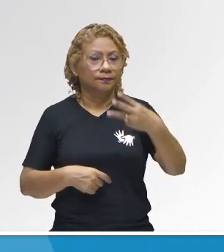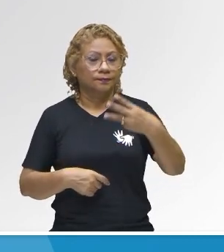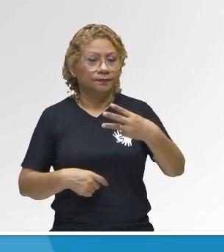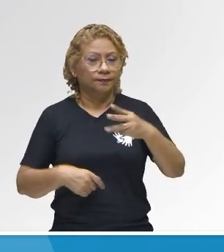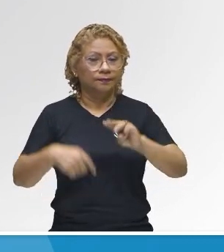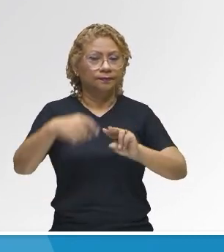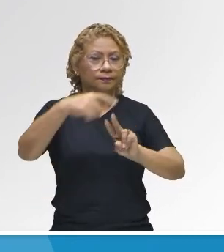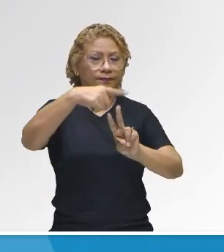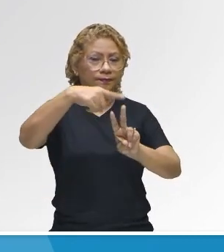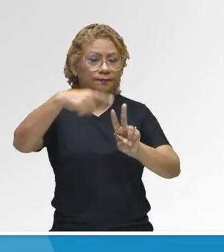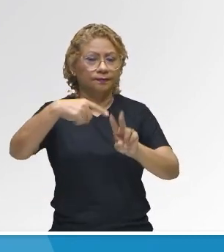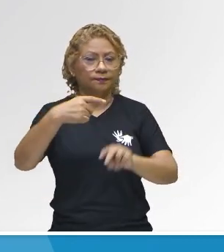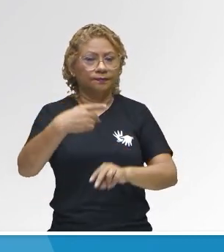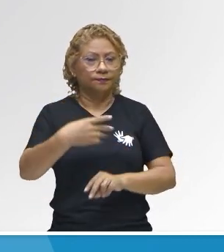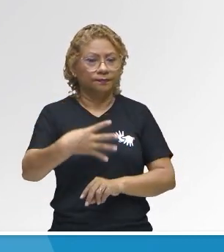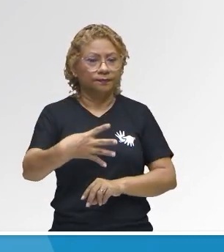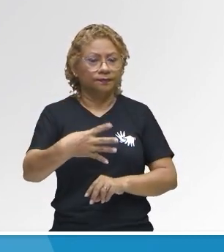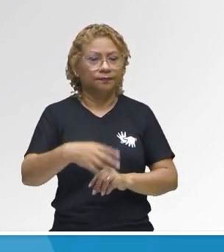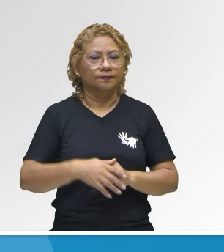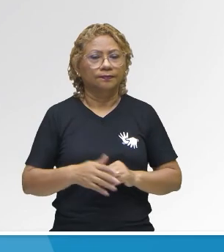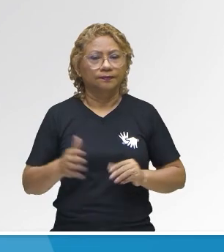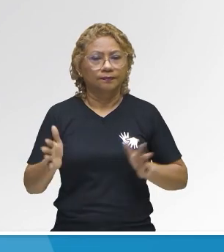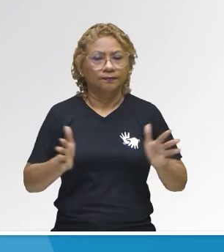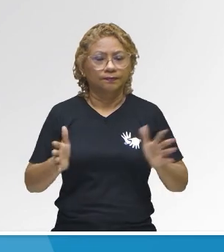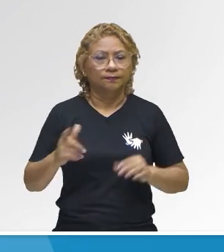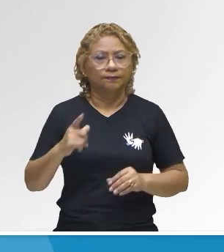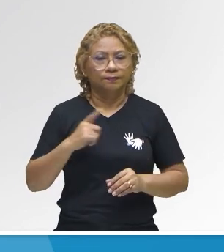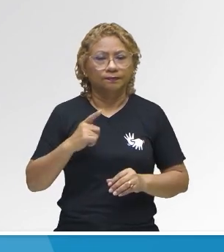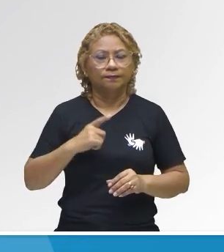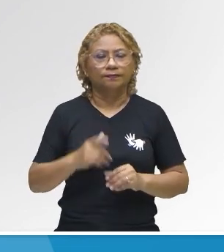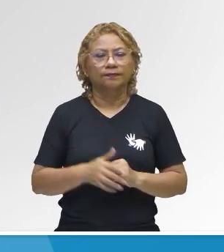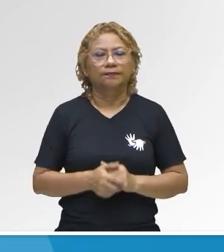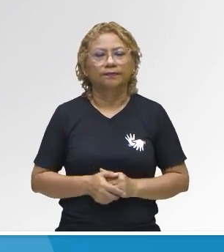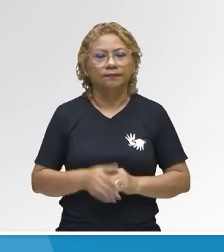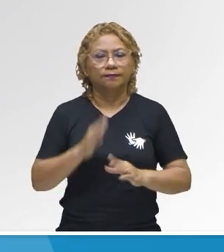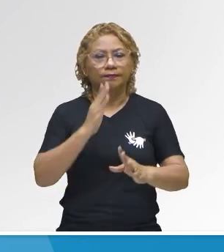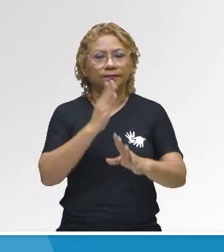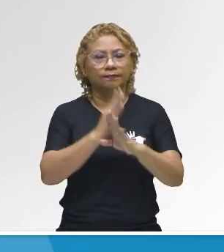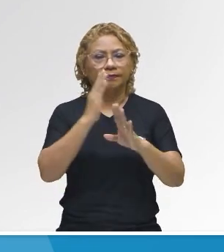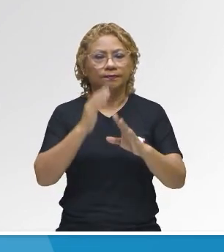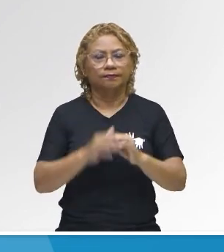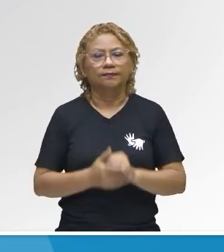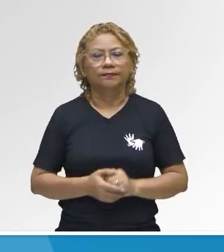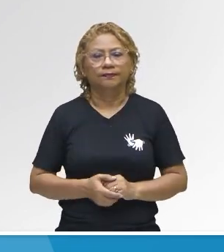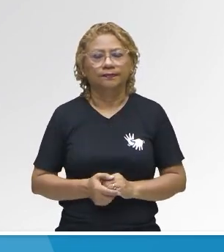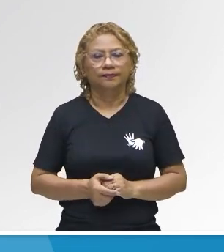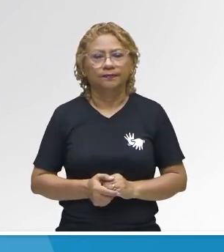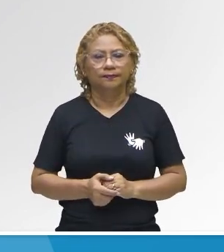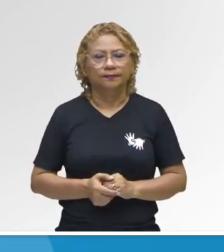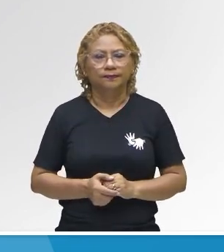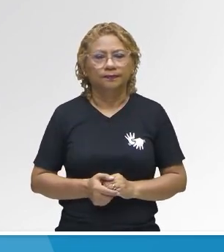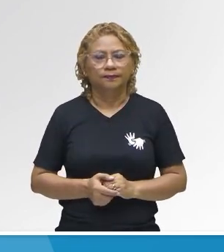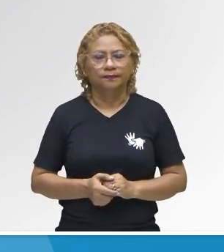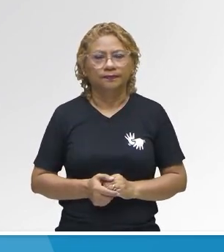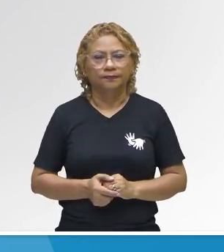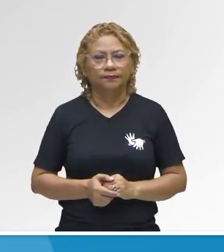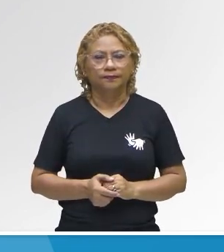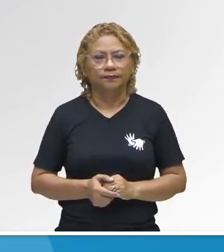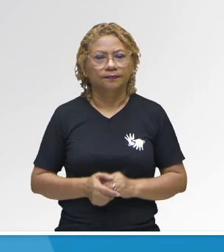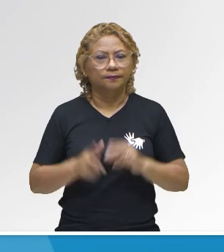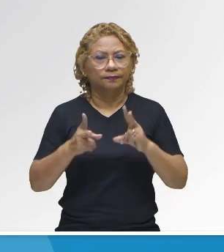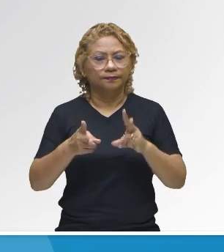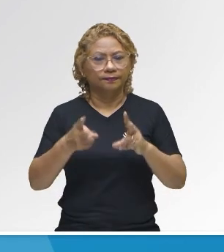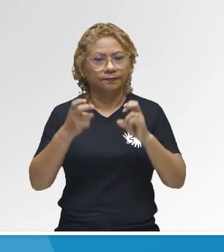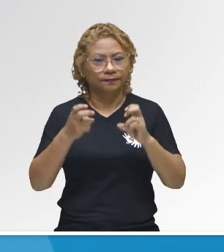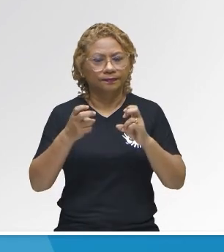vai determinar o período dessa função. Olha só, aqui nós temos esse período representado